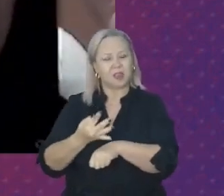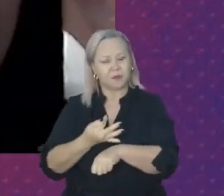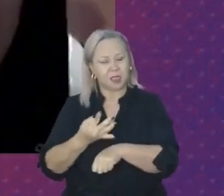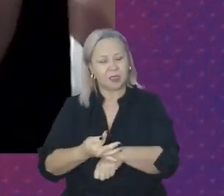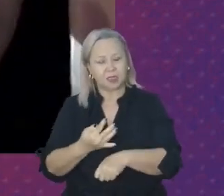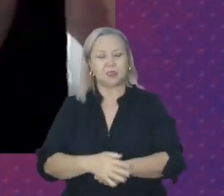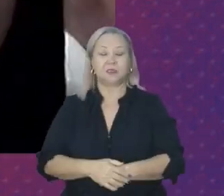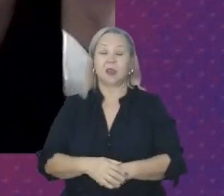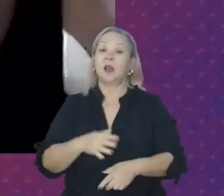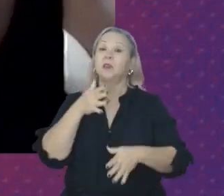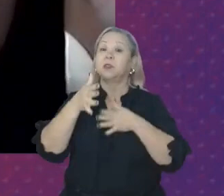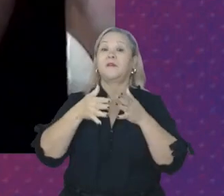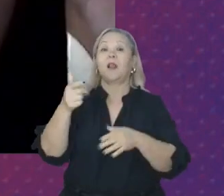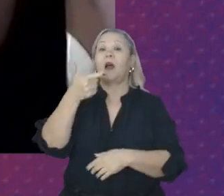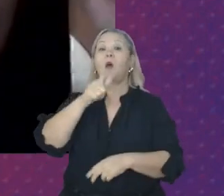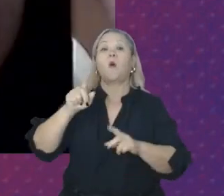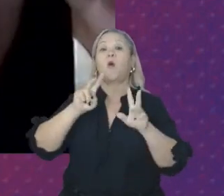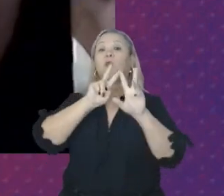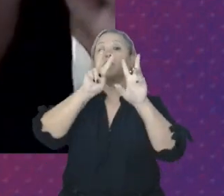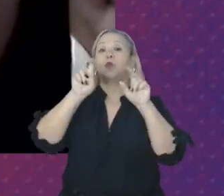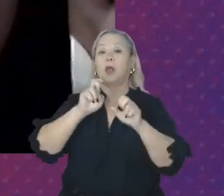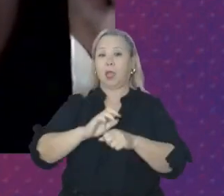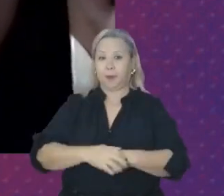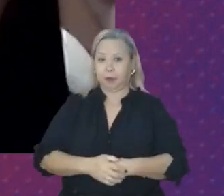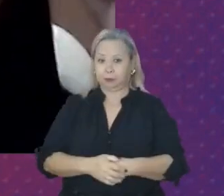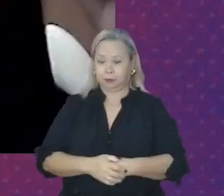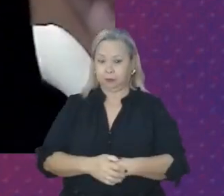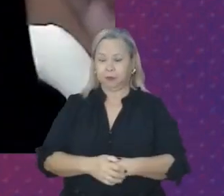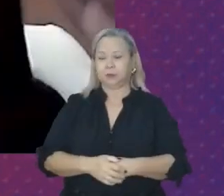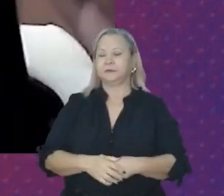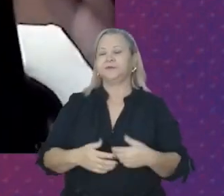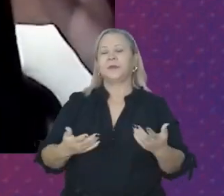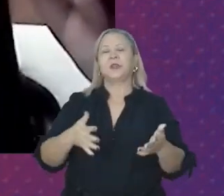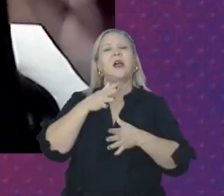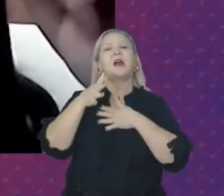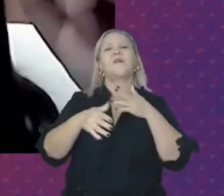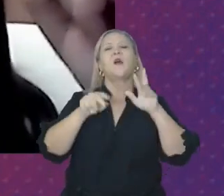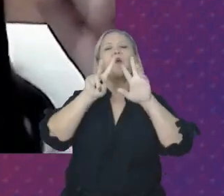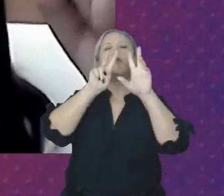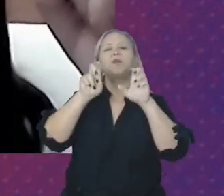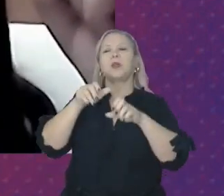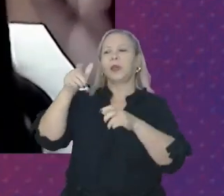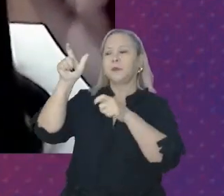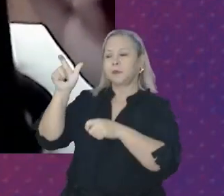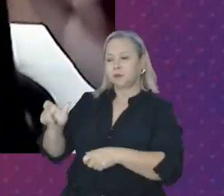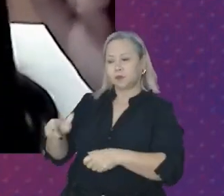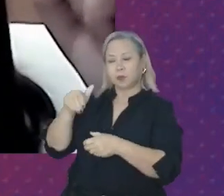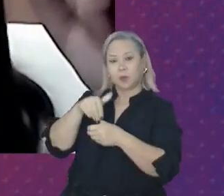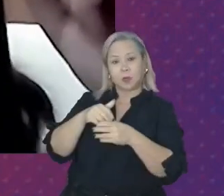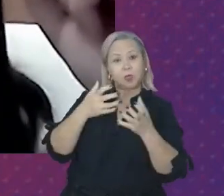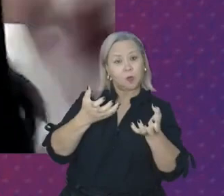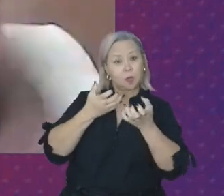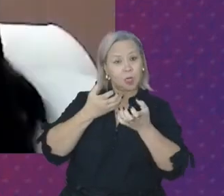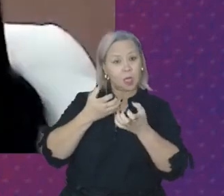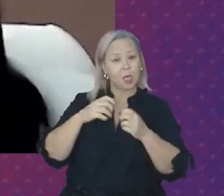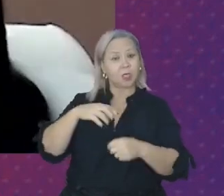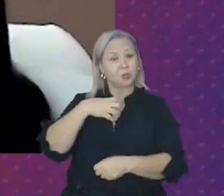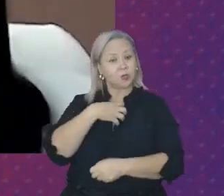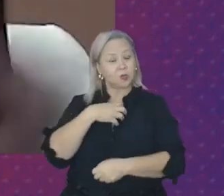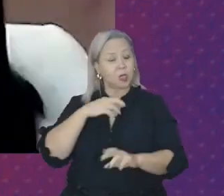vai falar isso, que o tema que teu eleitor quer, num formato que